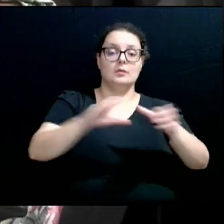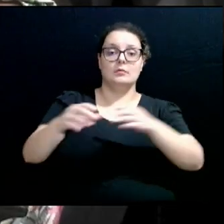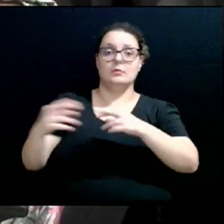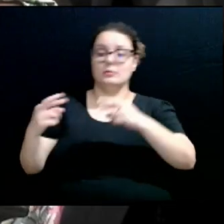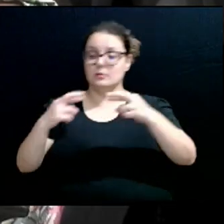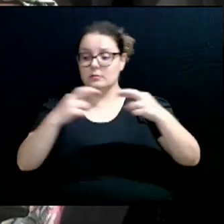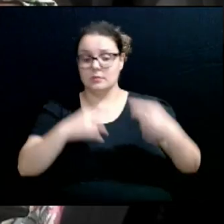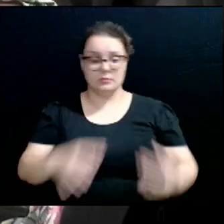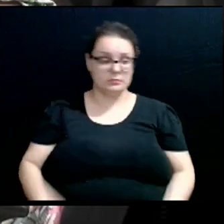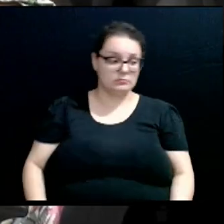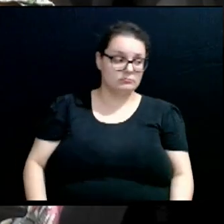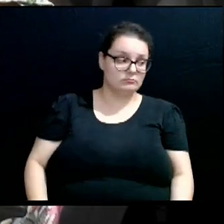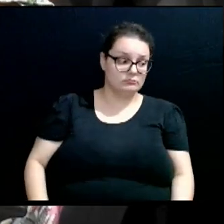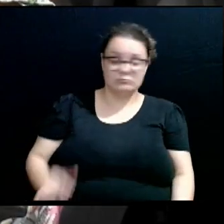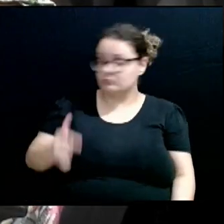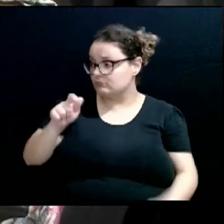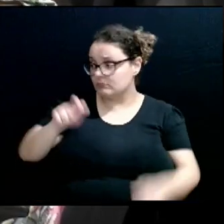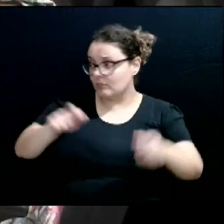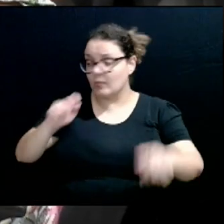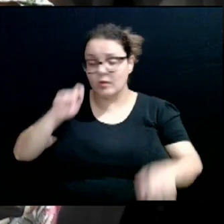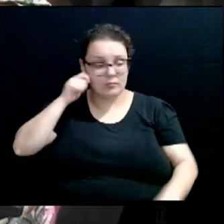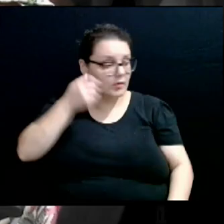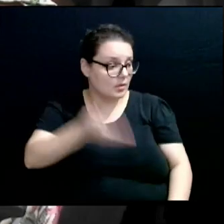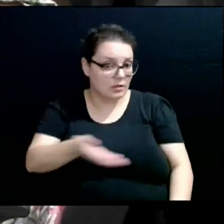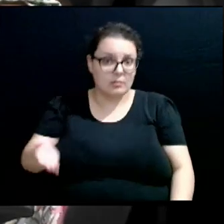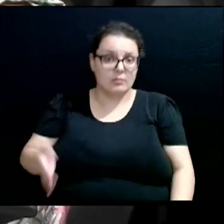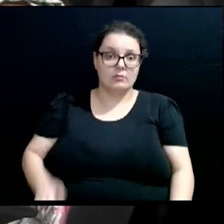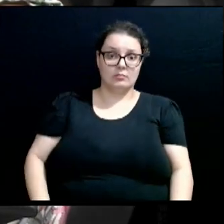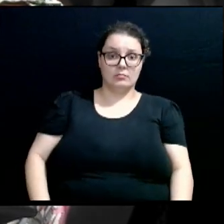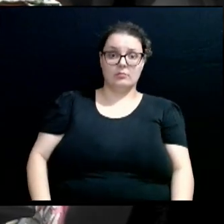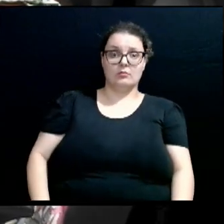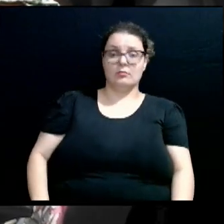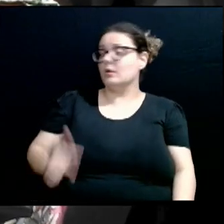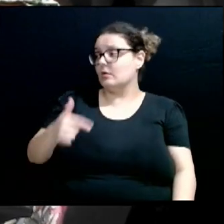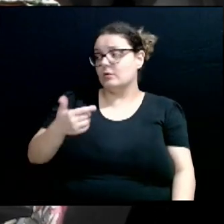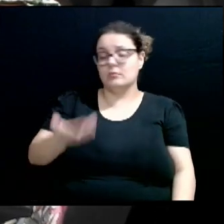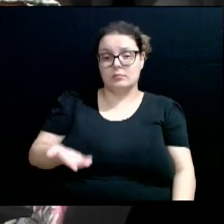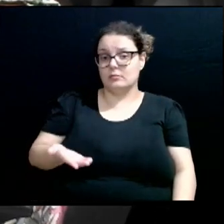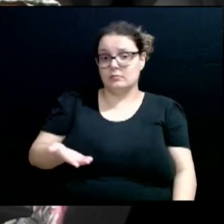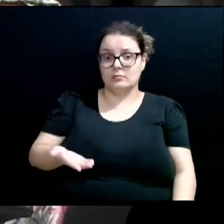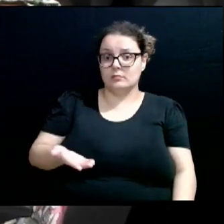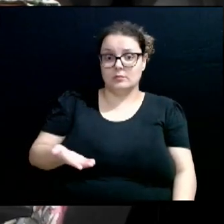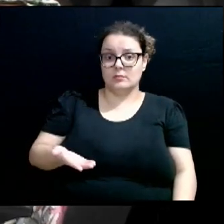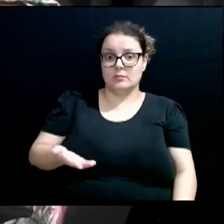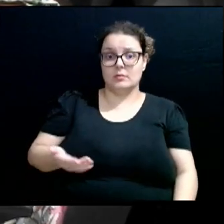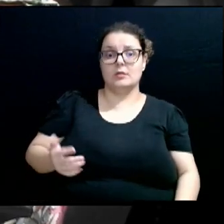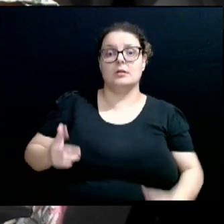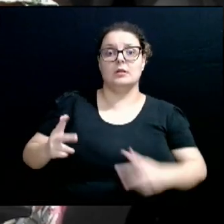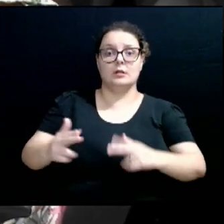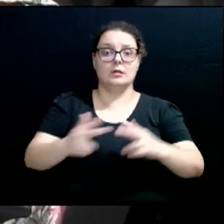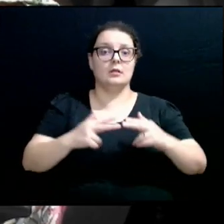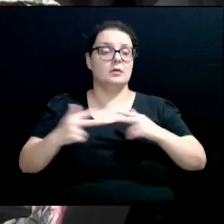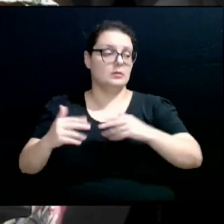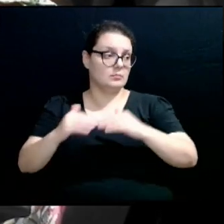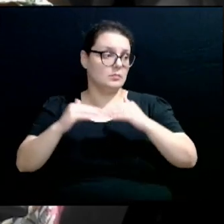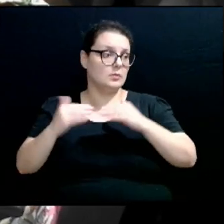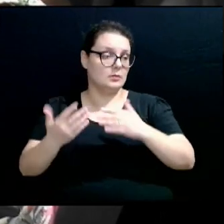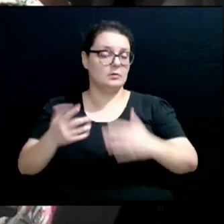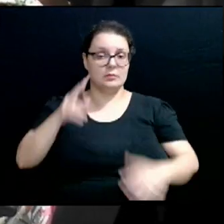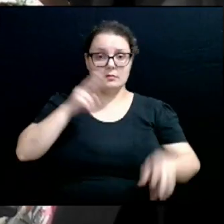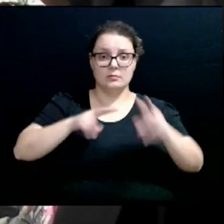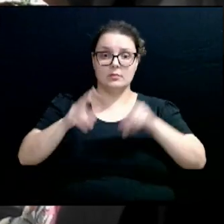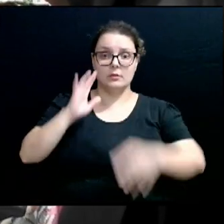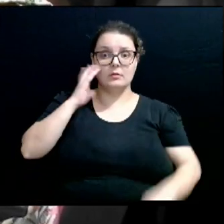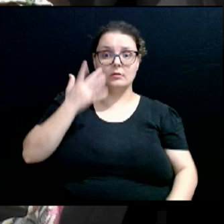pessoas negras aqui, né? A gente não tem uma situação, né, equitativa. Vamos olhar para isso. Então, acho que isso porque realmente